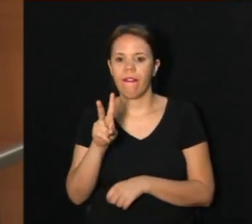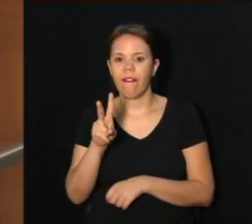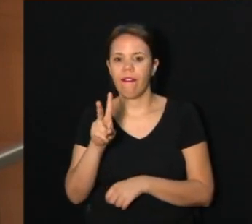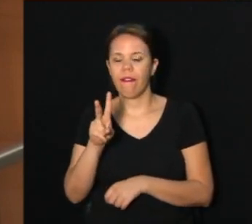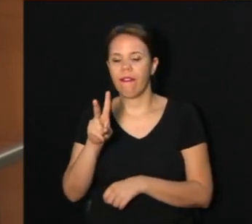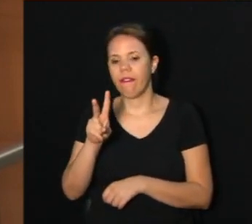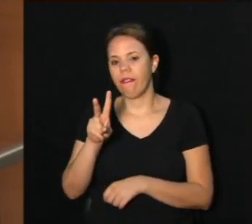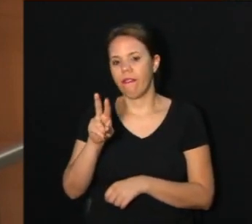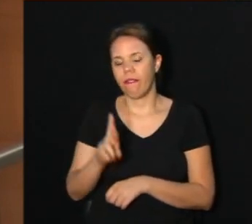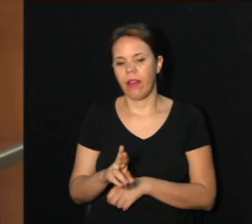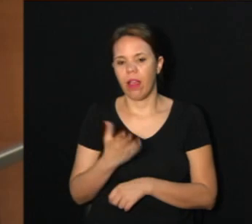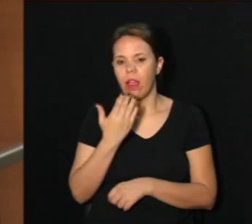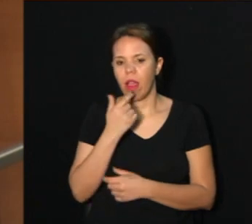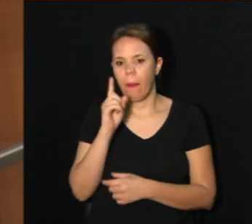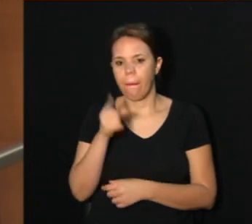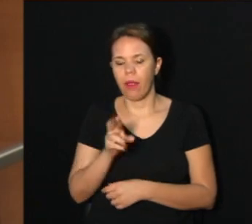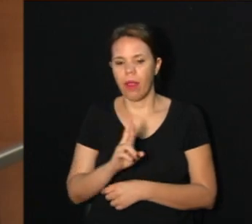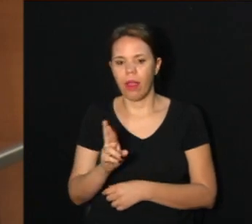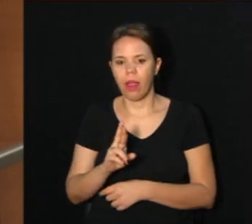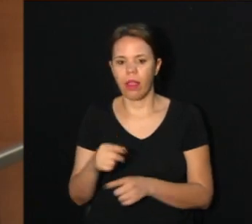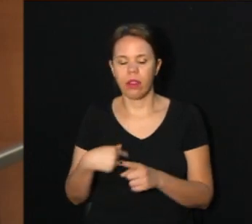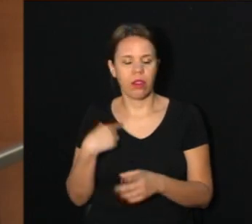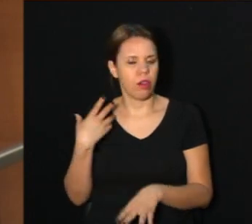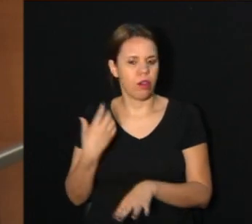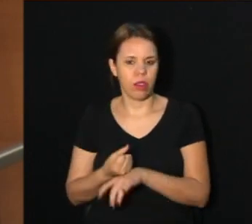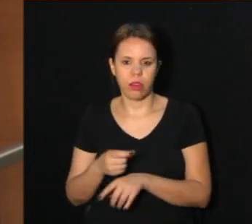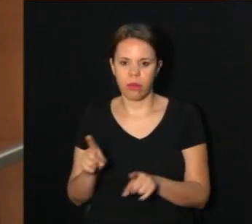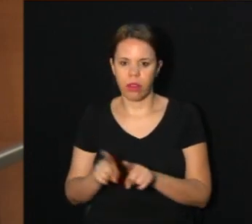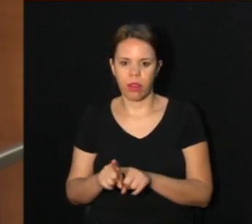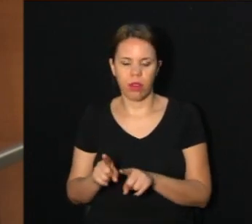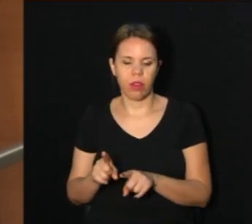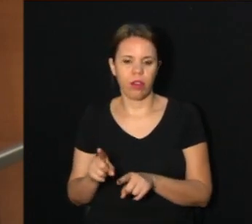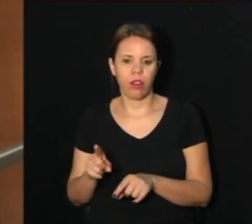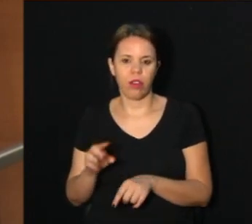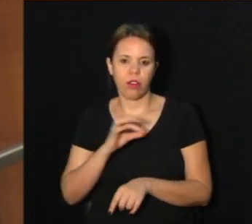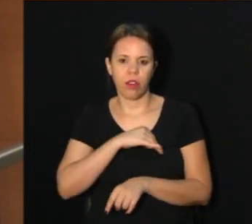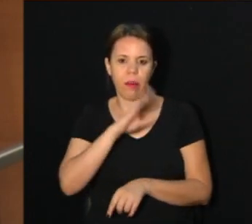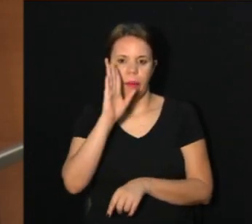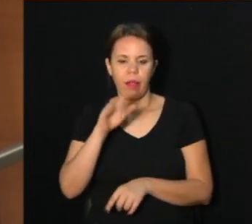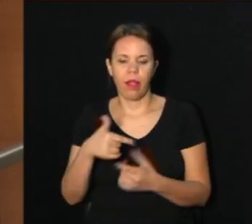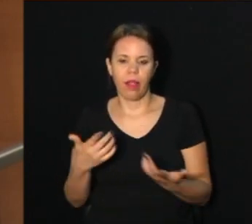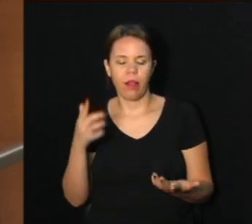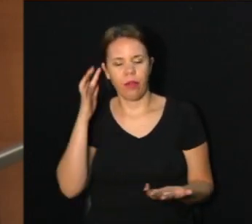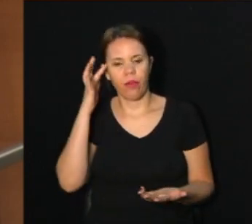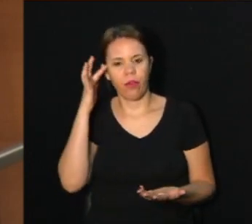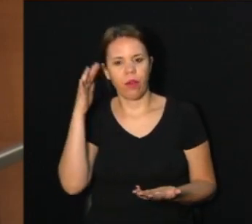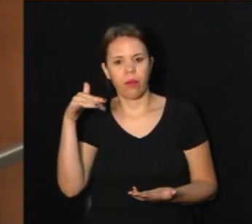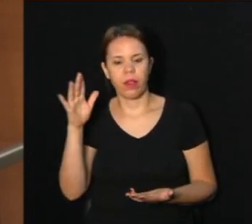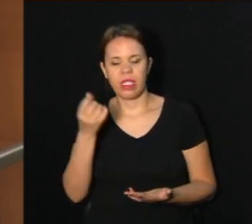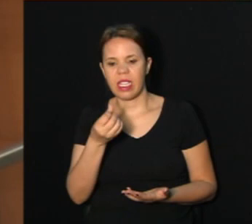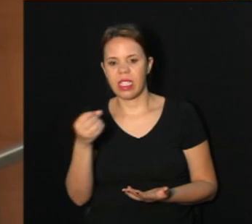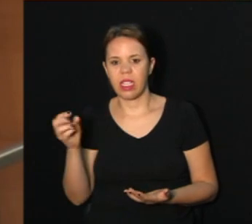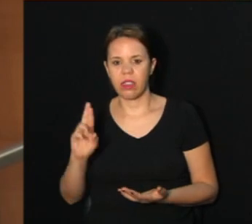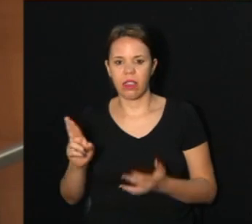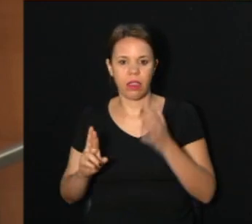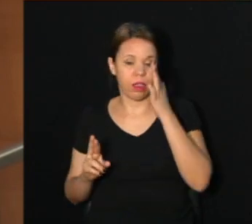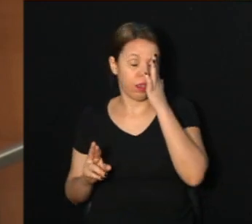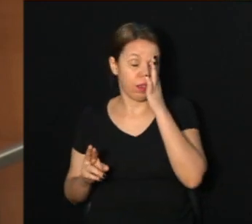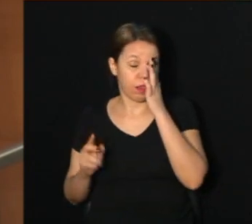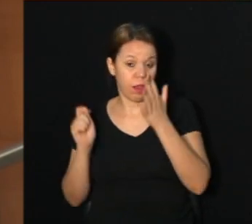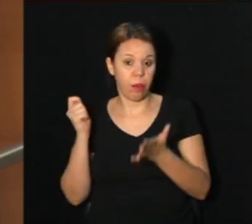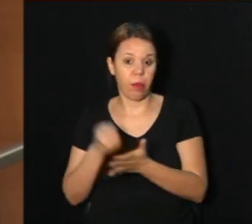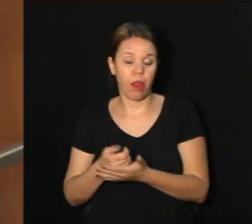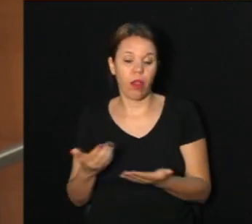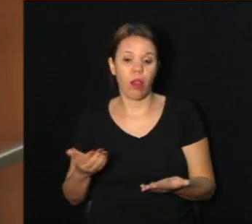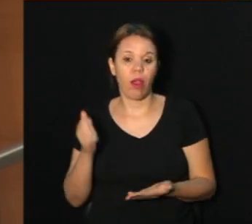de receber a minha restituição, que eu poderia ter ficado um pouco mais no serviço público, vamos imaginar, R$600, que é que eu pago hoje